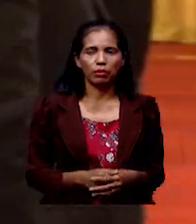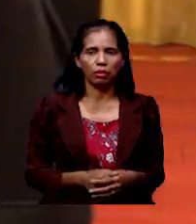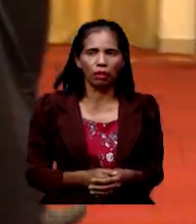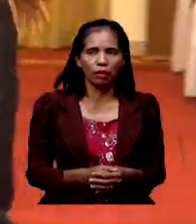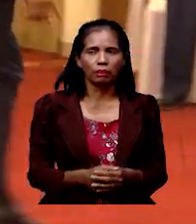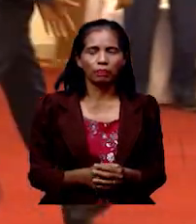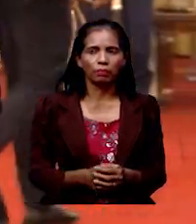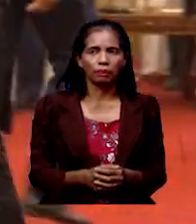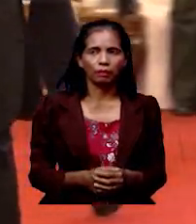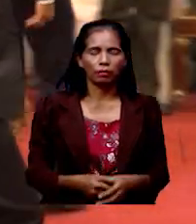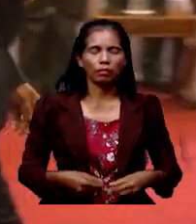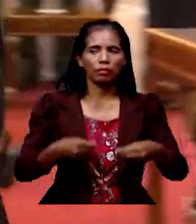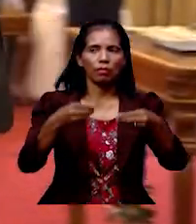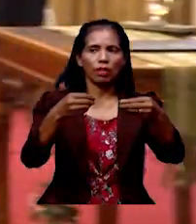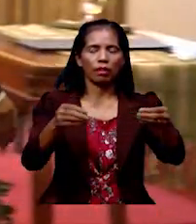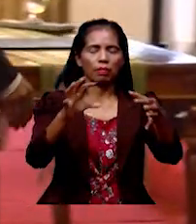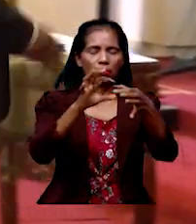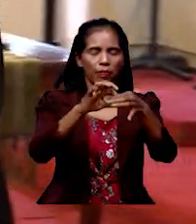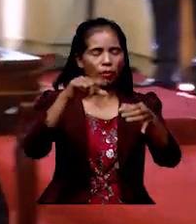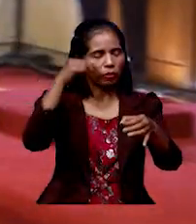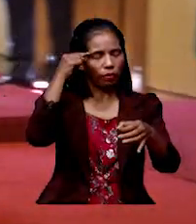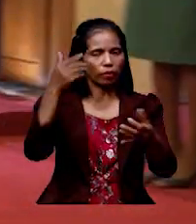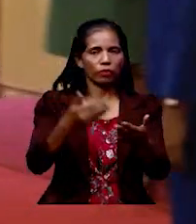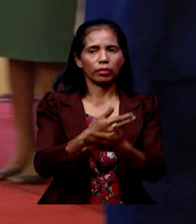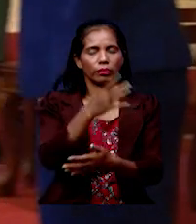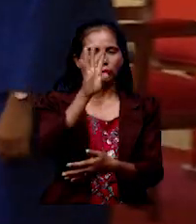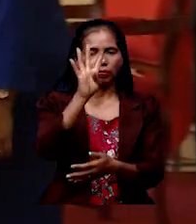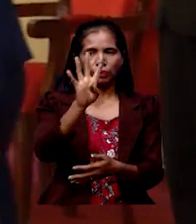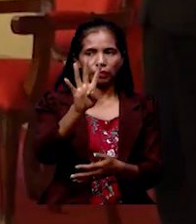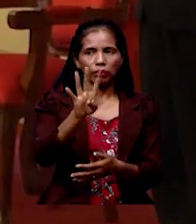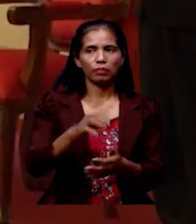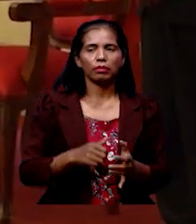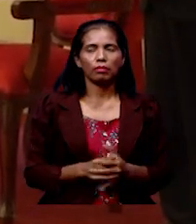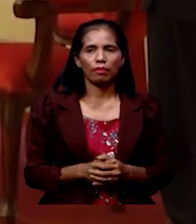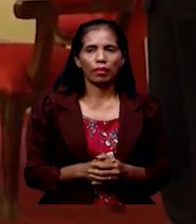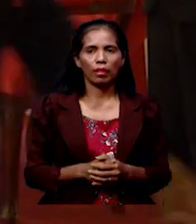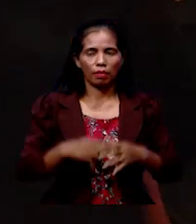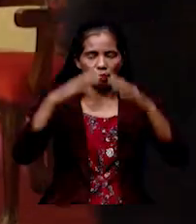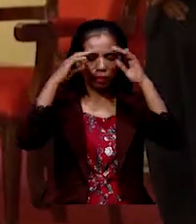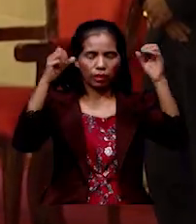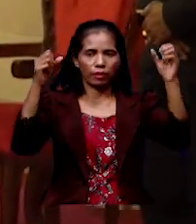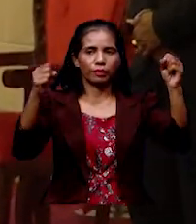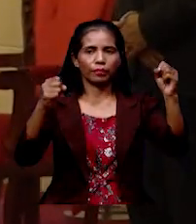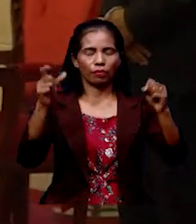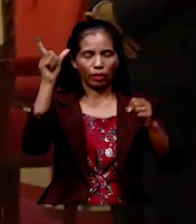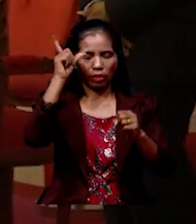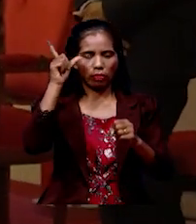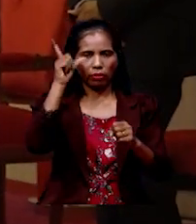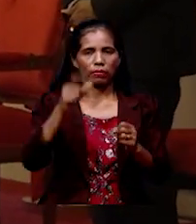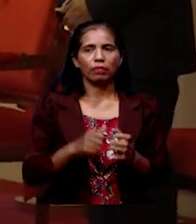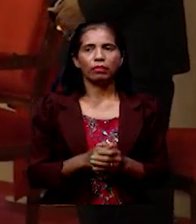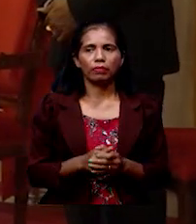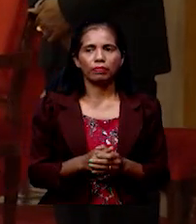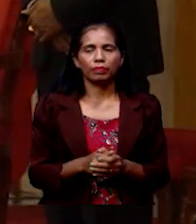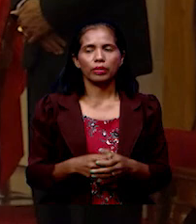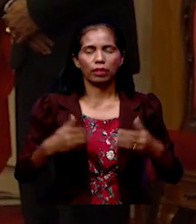A foi no tomar de posse para membro do governo foi na Inhat e a Palácio Presidencial Aitara Clarandili, Presidente da República Francisco Guterres Luolo e